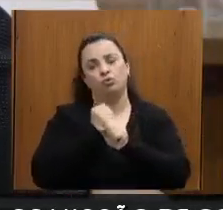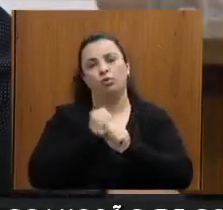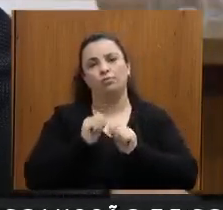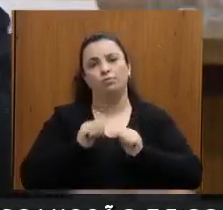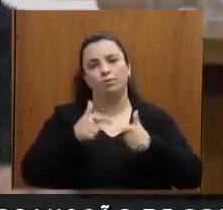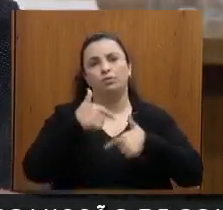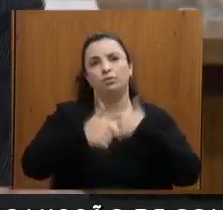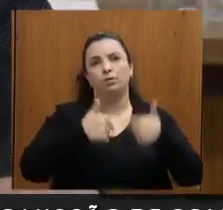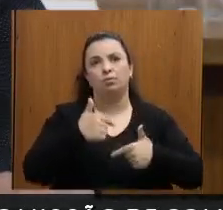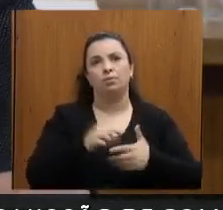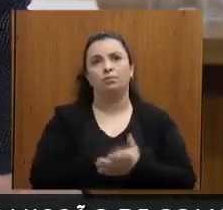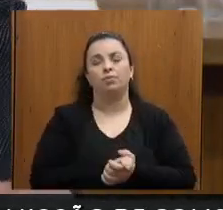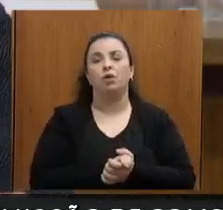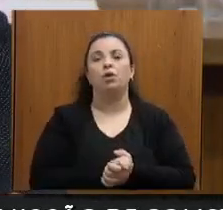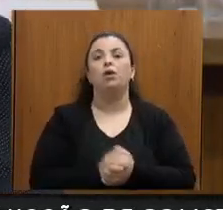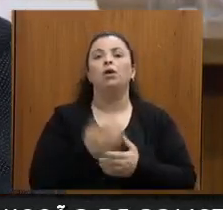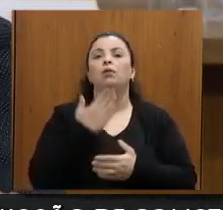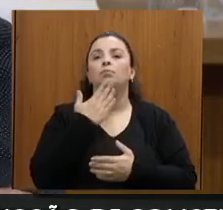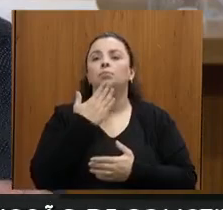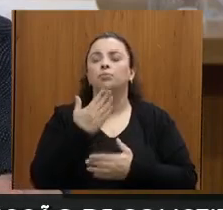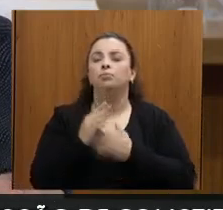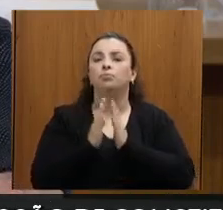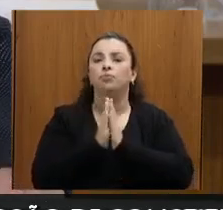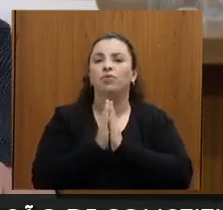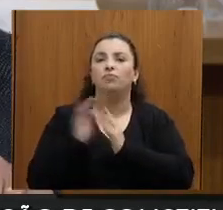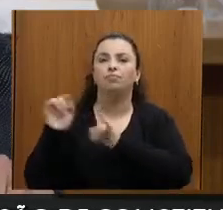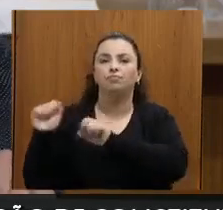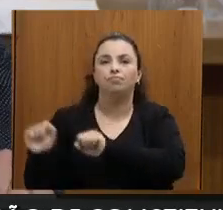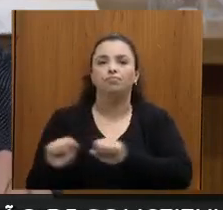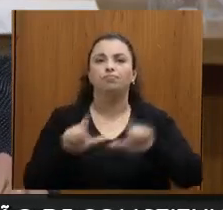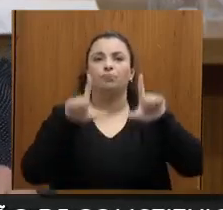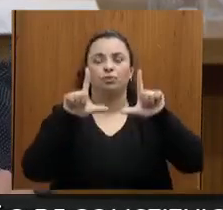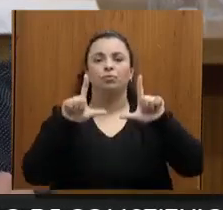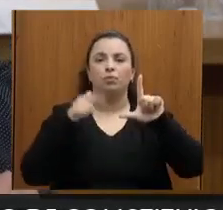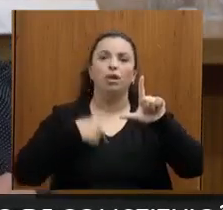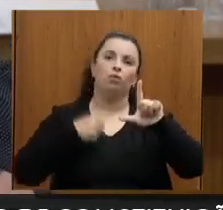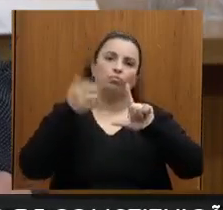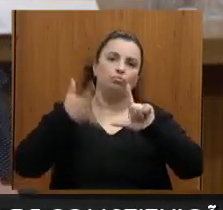apresentação para que eu possa começar a explanação.